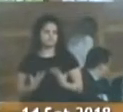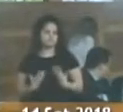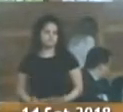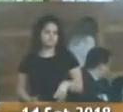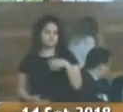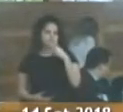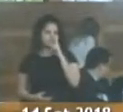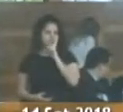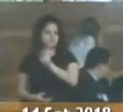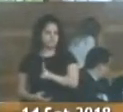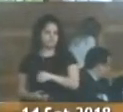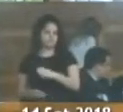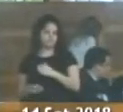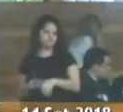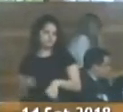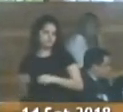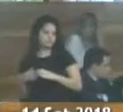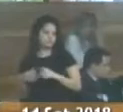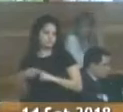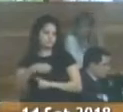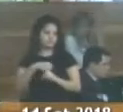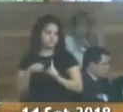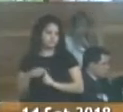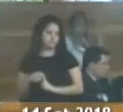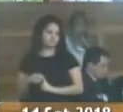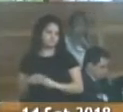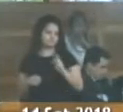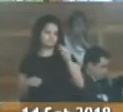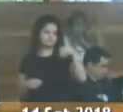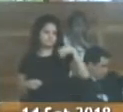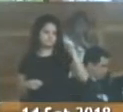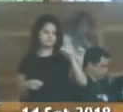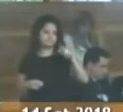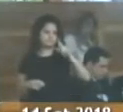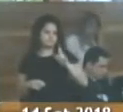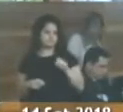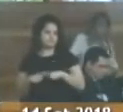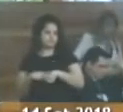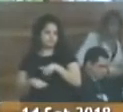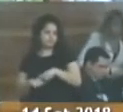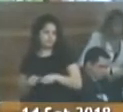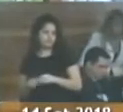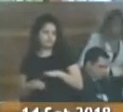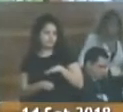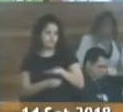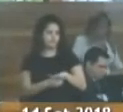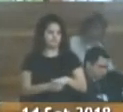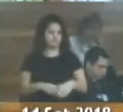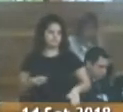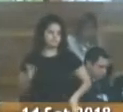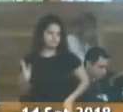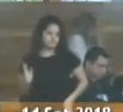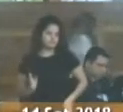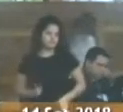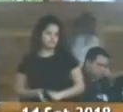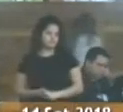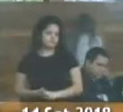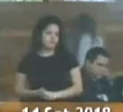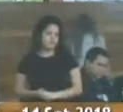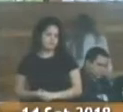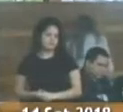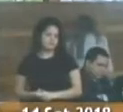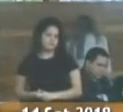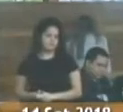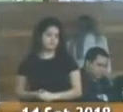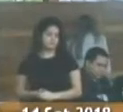à exclusão social e à marginalização desse mosaico de populações tradicionais que abriga a nossa região. Certo